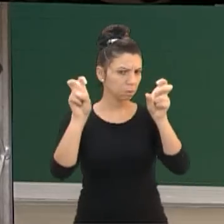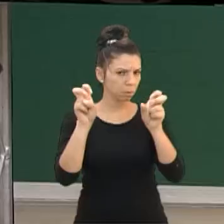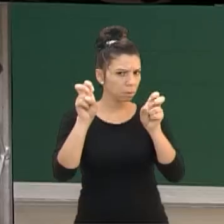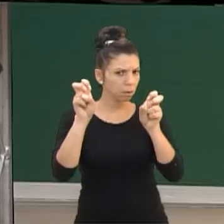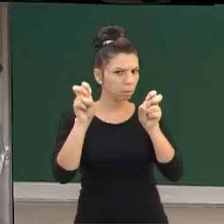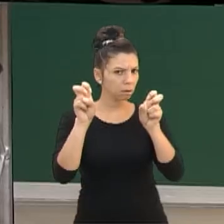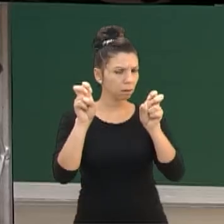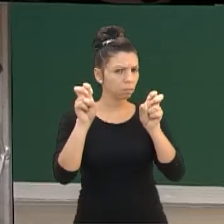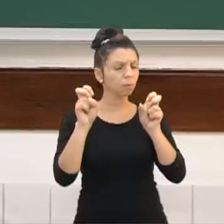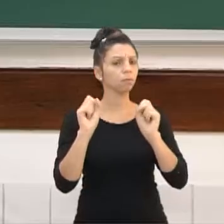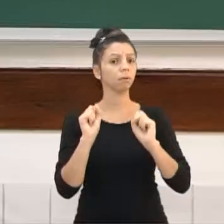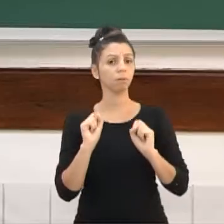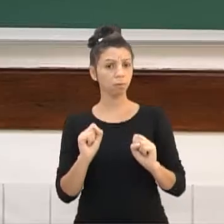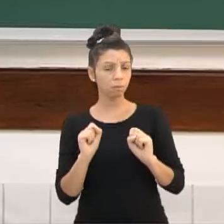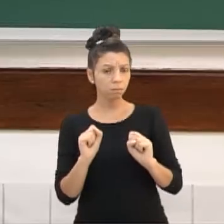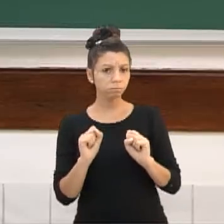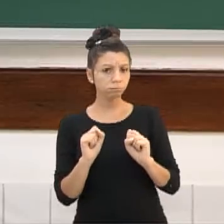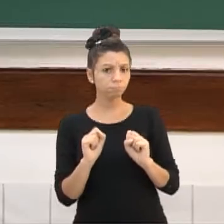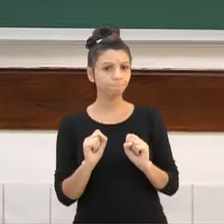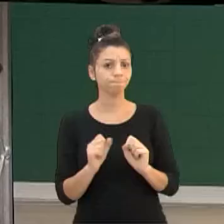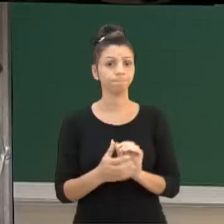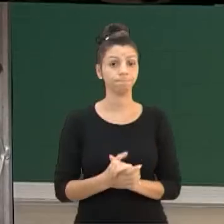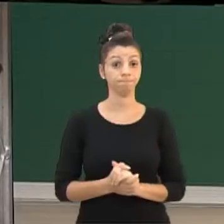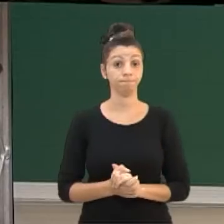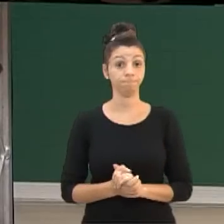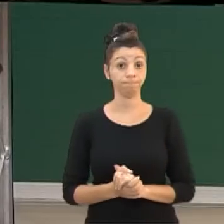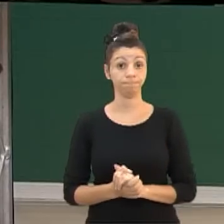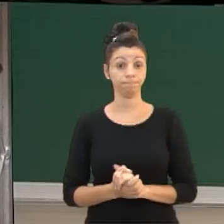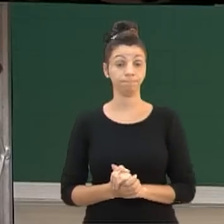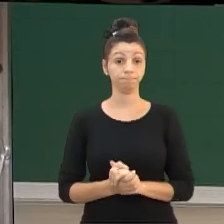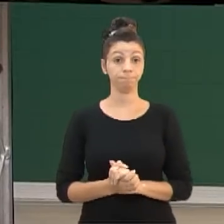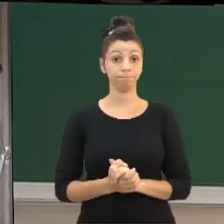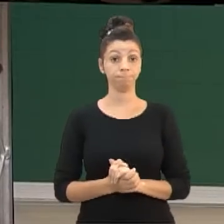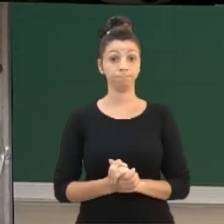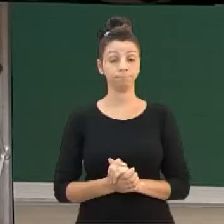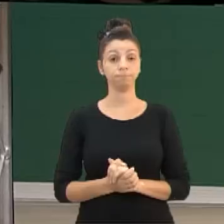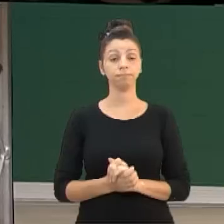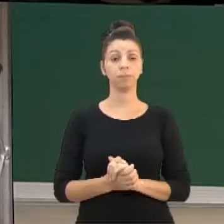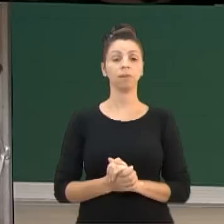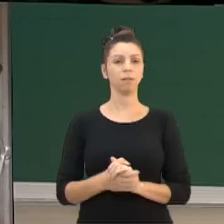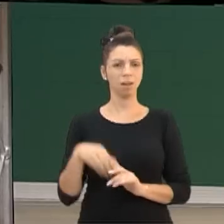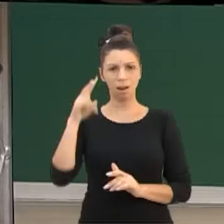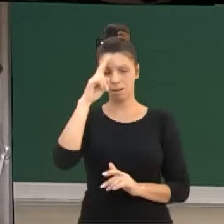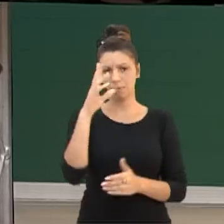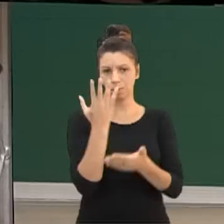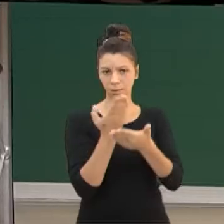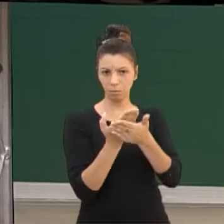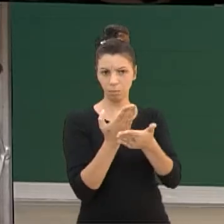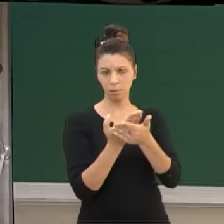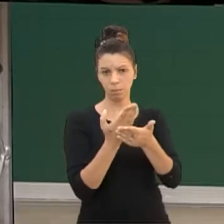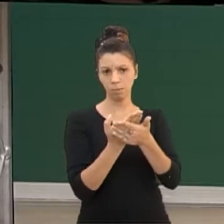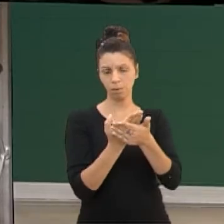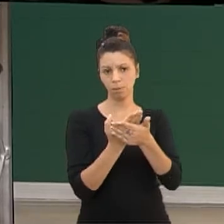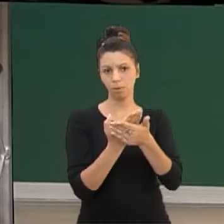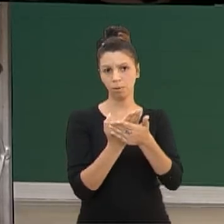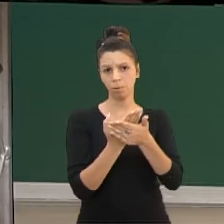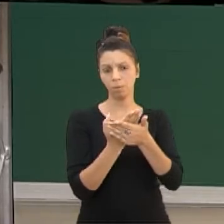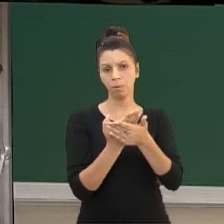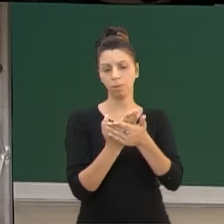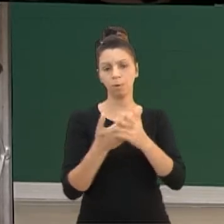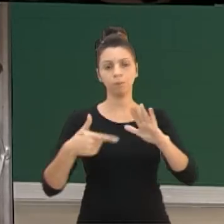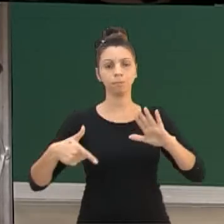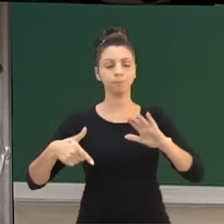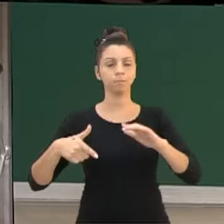conteúdo tem condições para abordar algum assunto? Né? Lembra que a gente estudou um pouquinho de figura de linguagem, quando analisamos ali